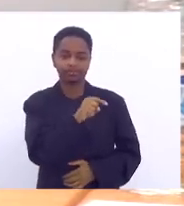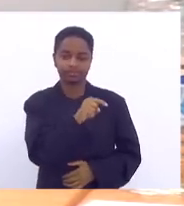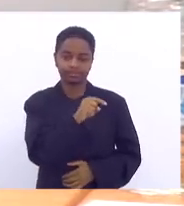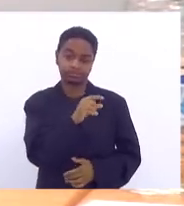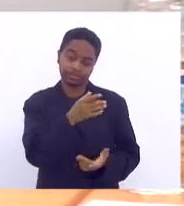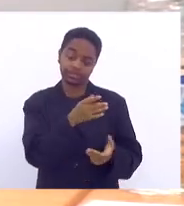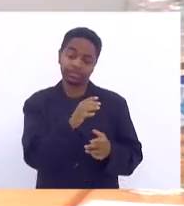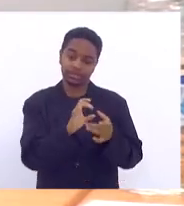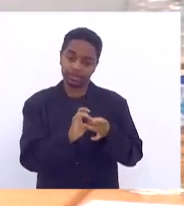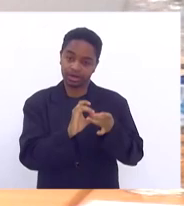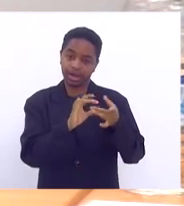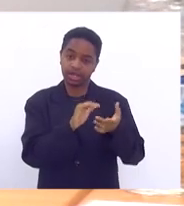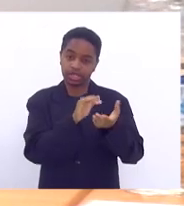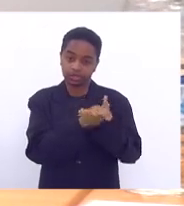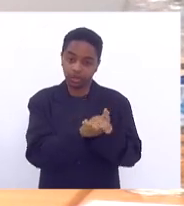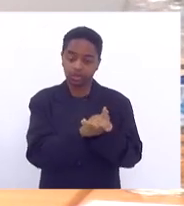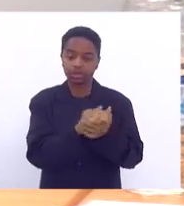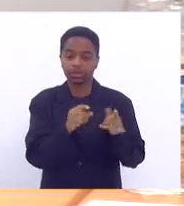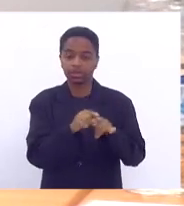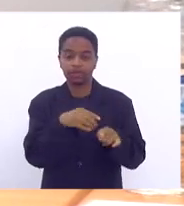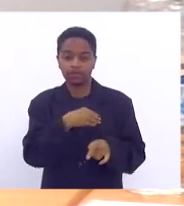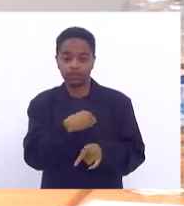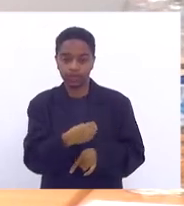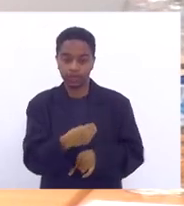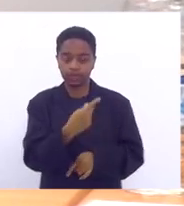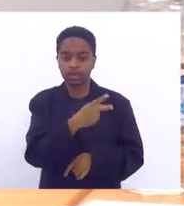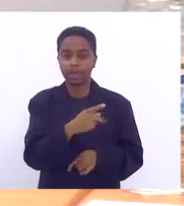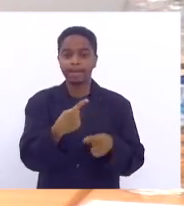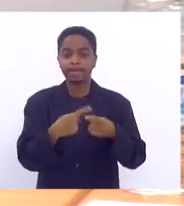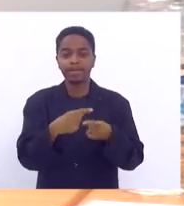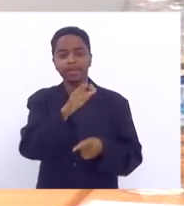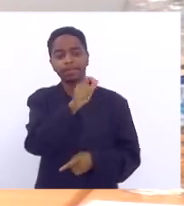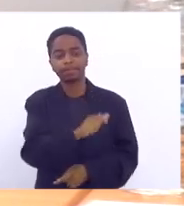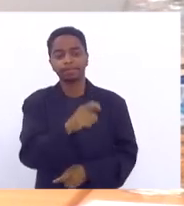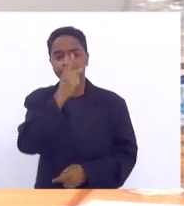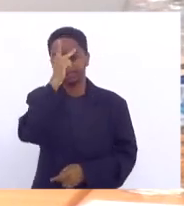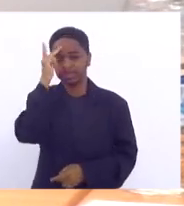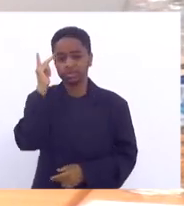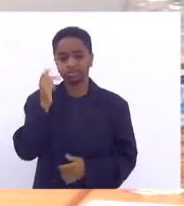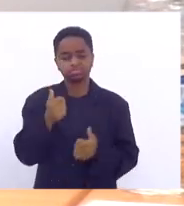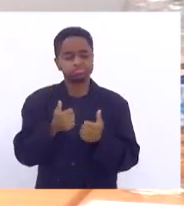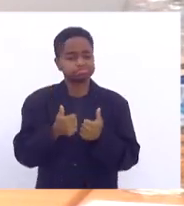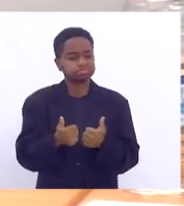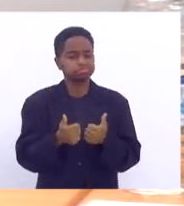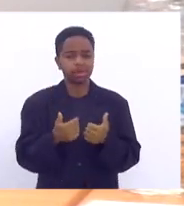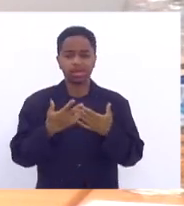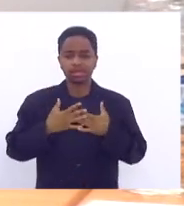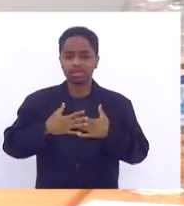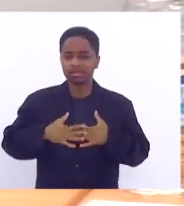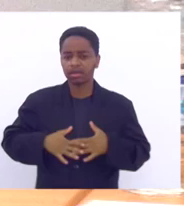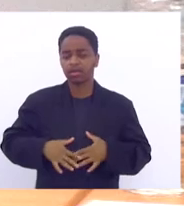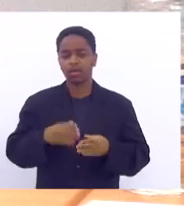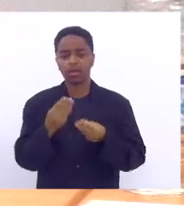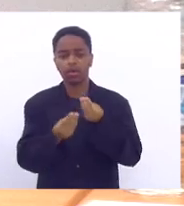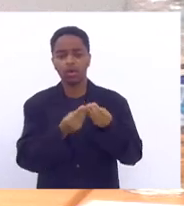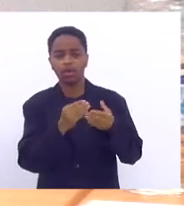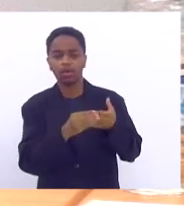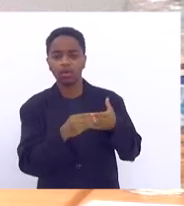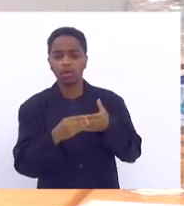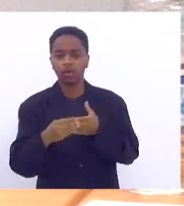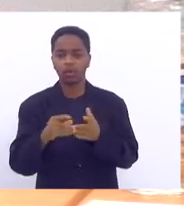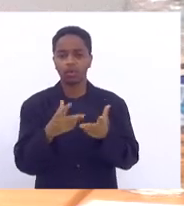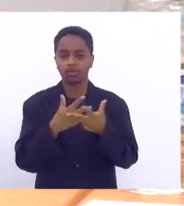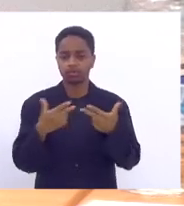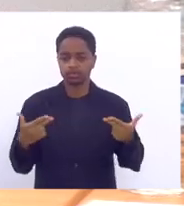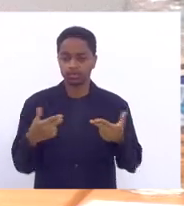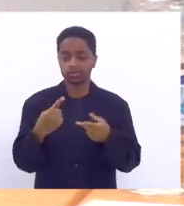da esposa dele e dos filhos pela pessoa que é a a tranquilidade de de como ele conduz as coisas